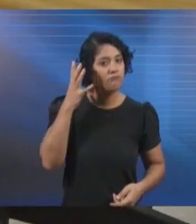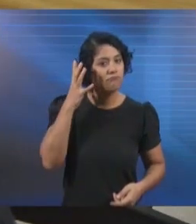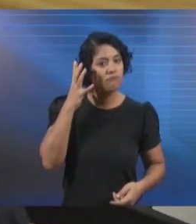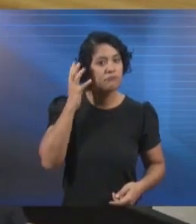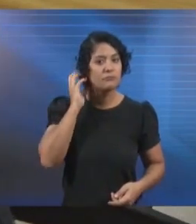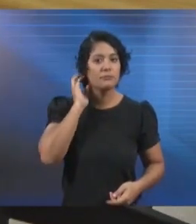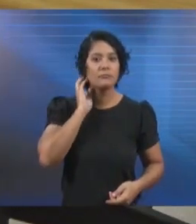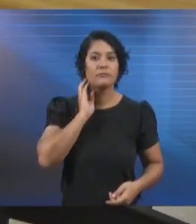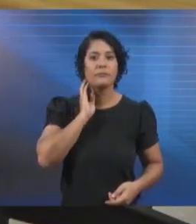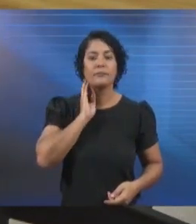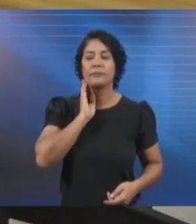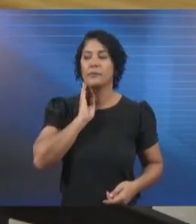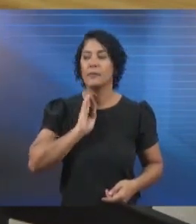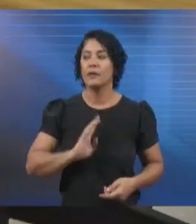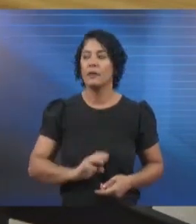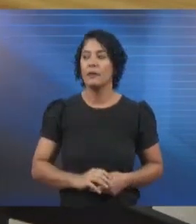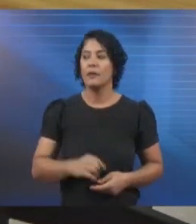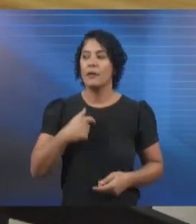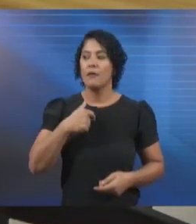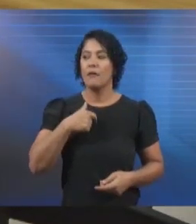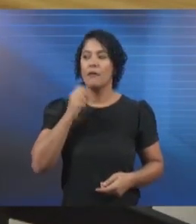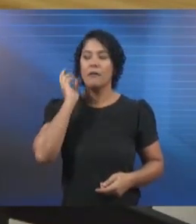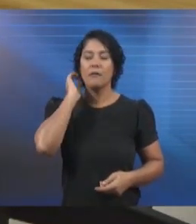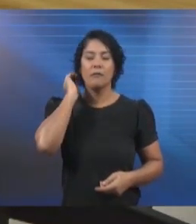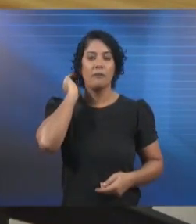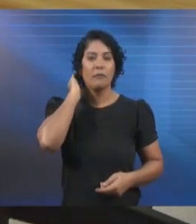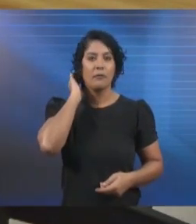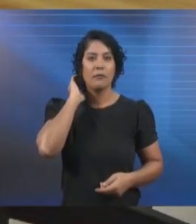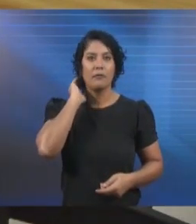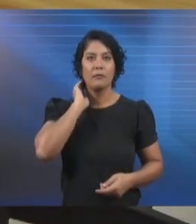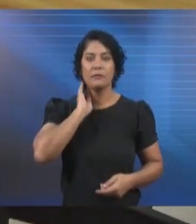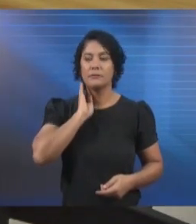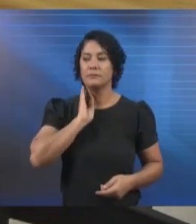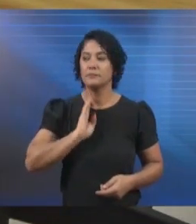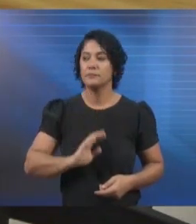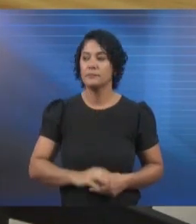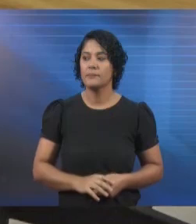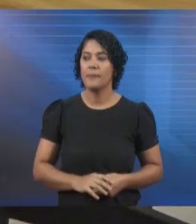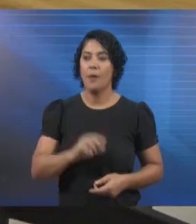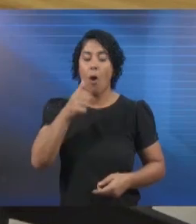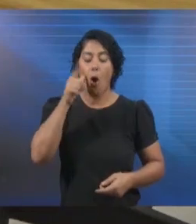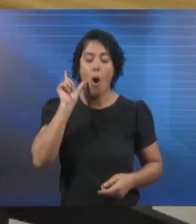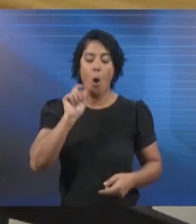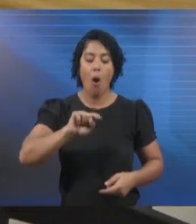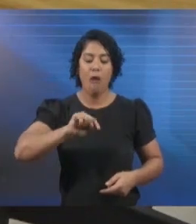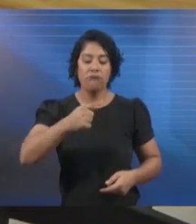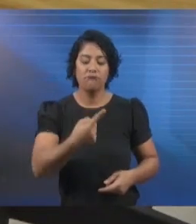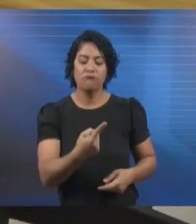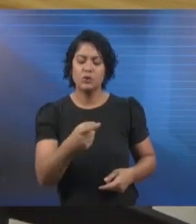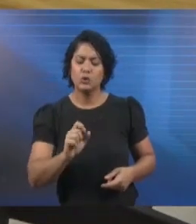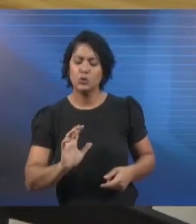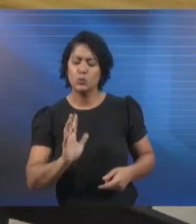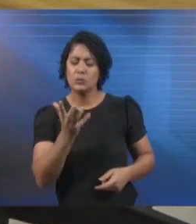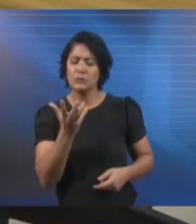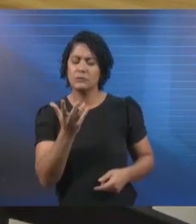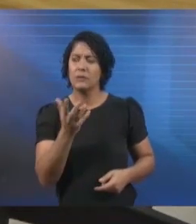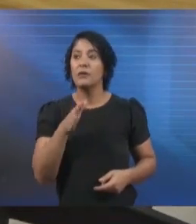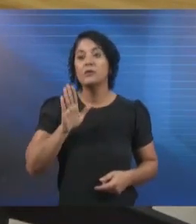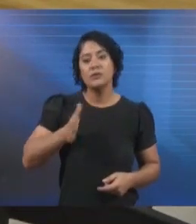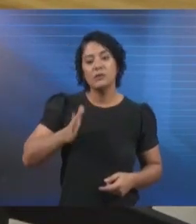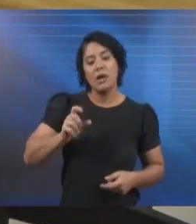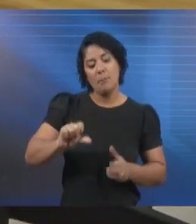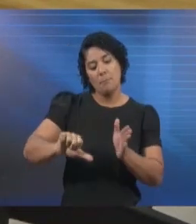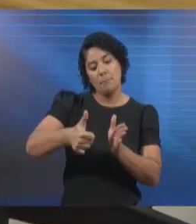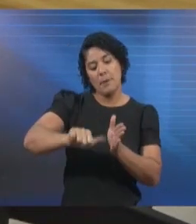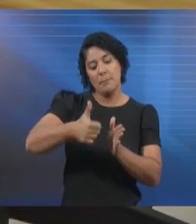e eu quero dizer que ontem após esse evento já aconteceu uma primeira